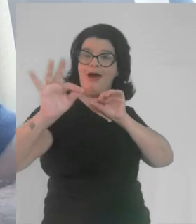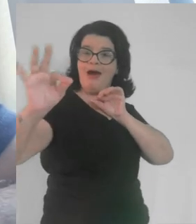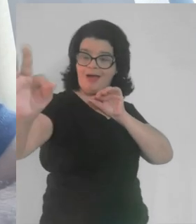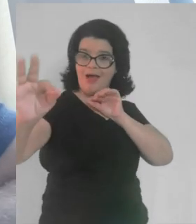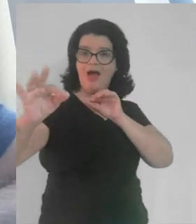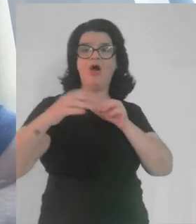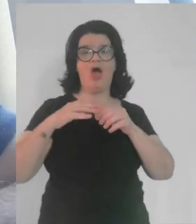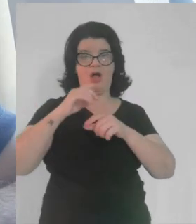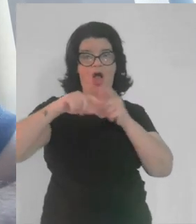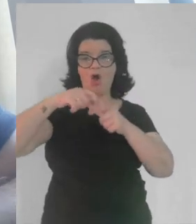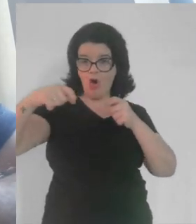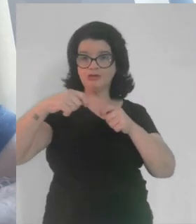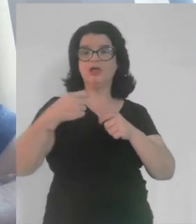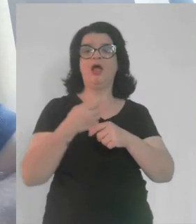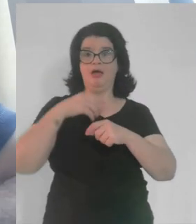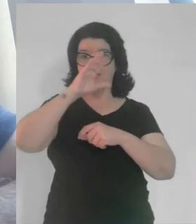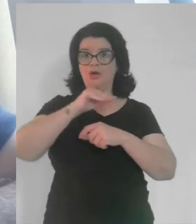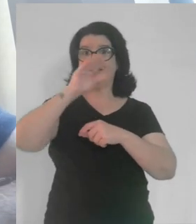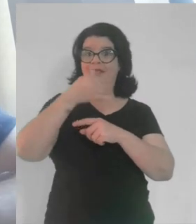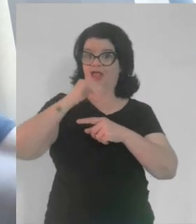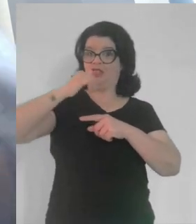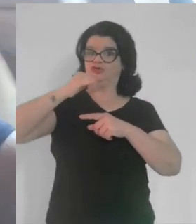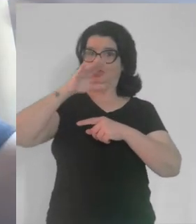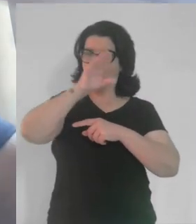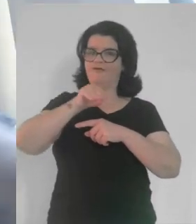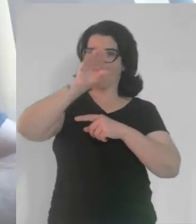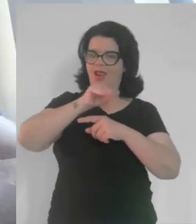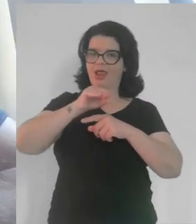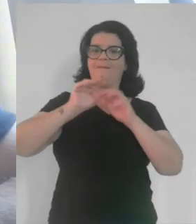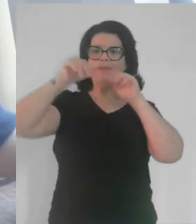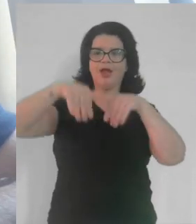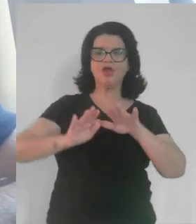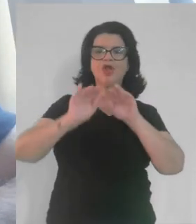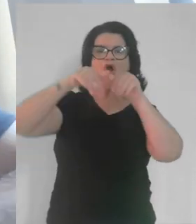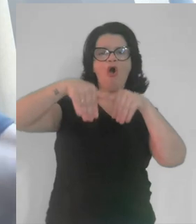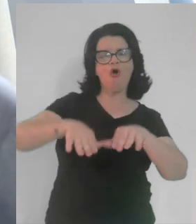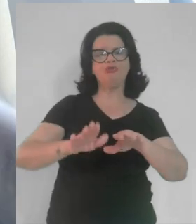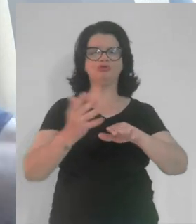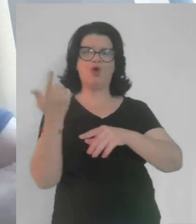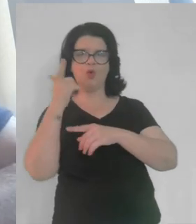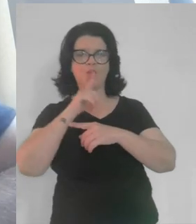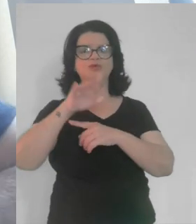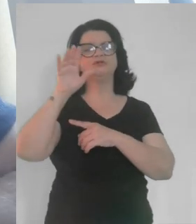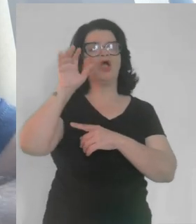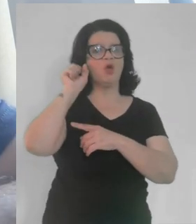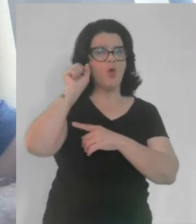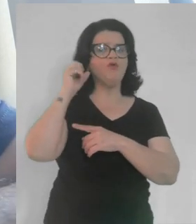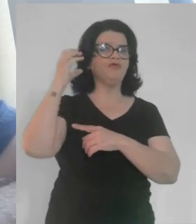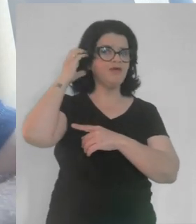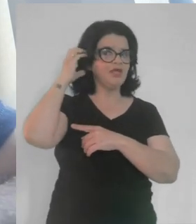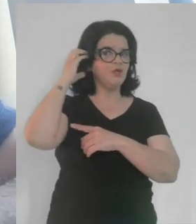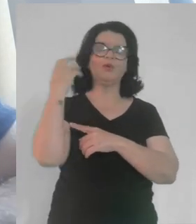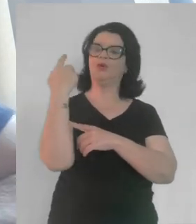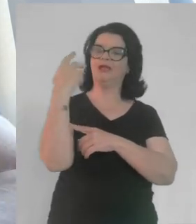ter que colocar ao falar para que a onda chegue no ouvido de